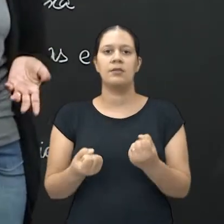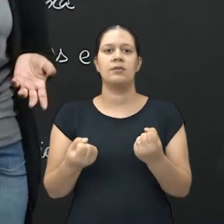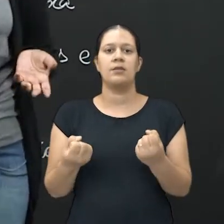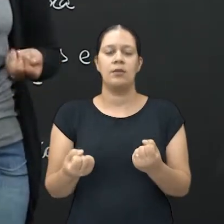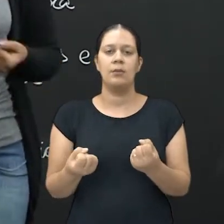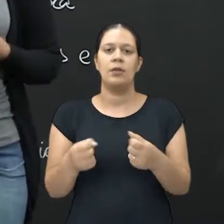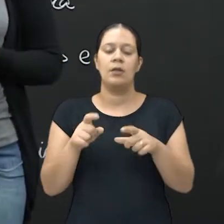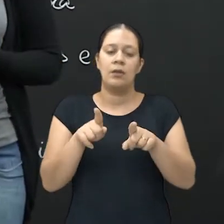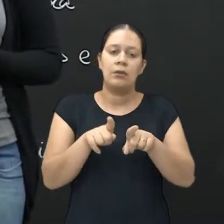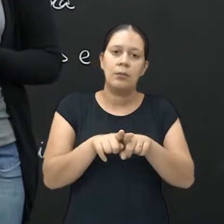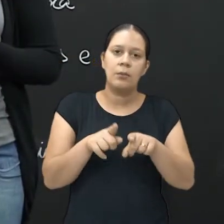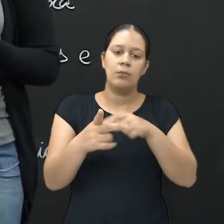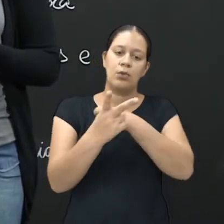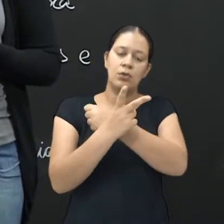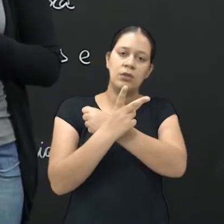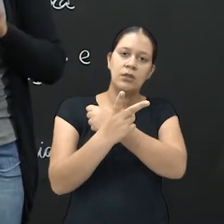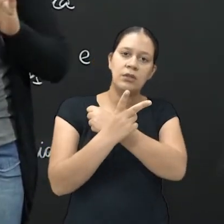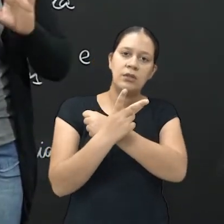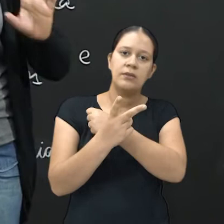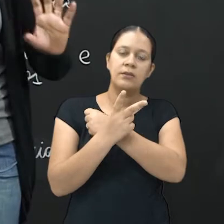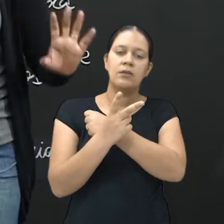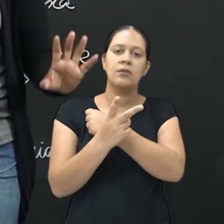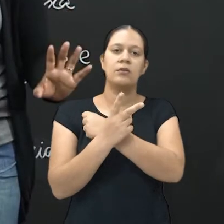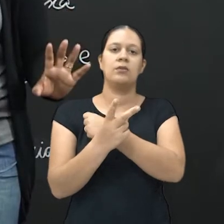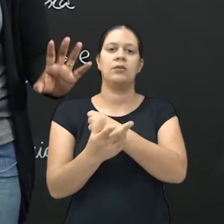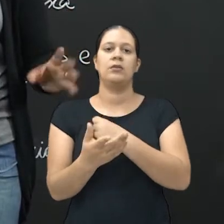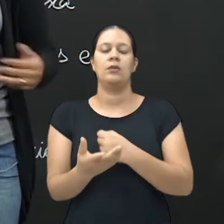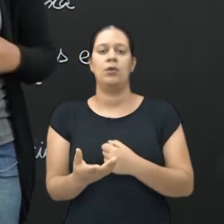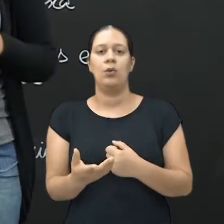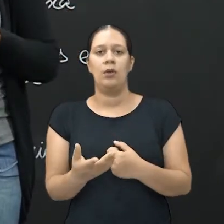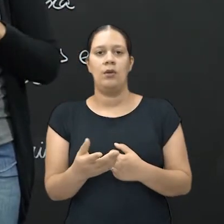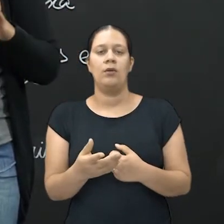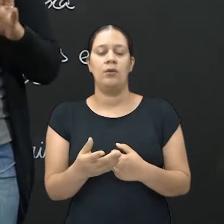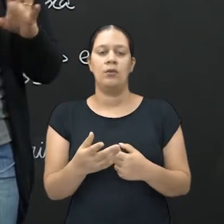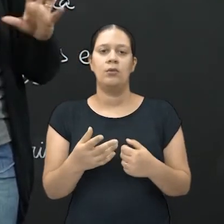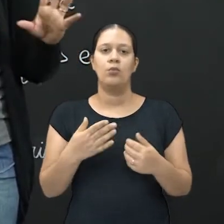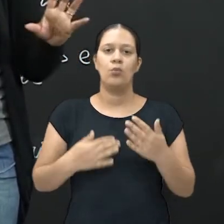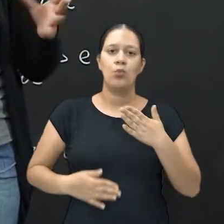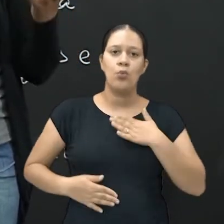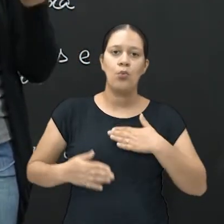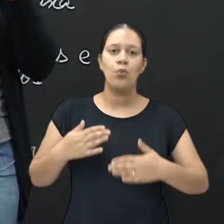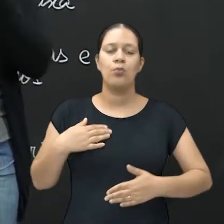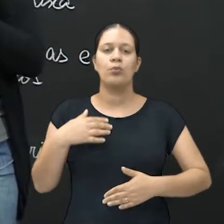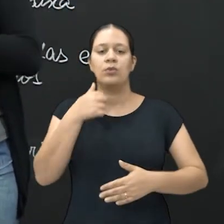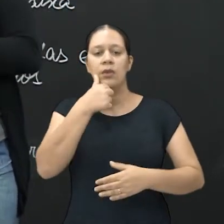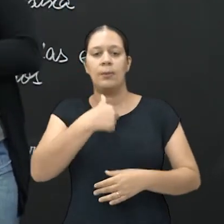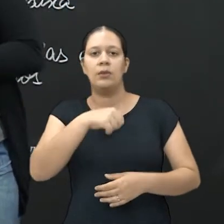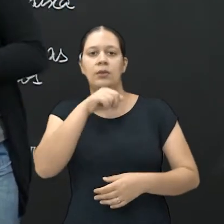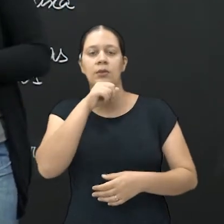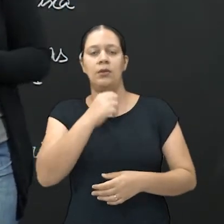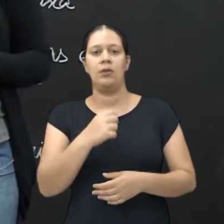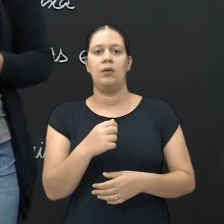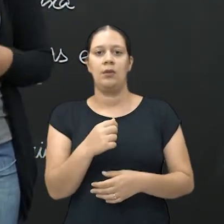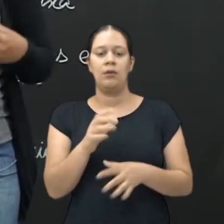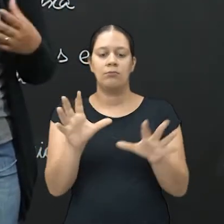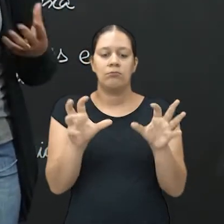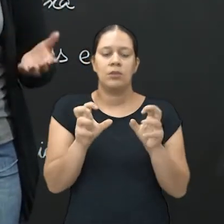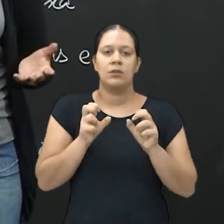da nossa mãe. A gente fala que é uma imunização passiva. Você não fez nada para buscar, você recebeu.